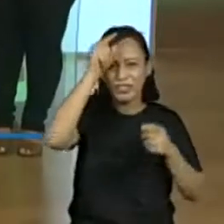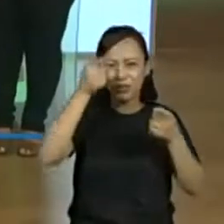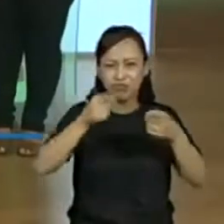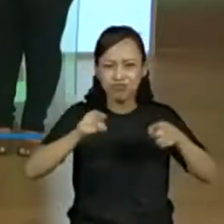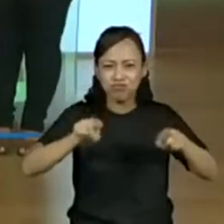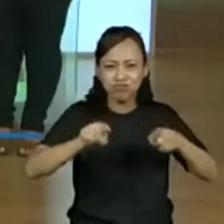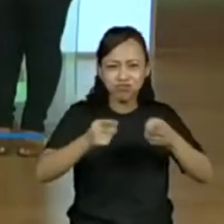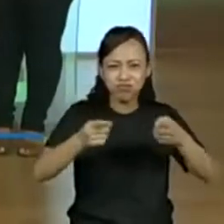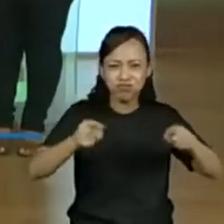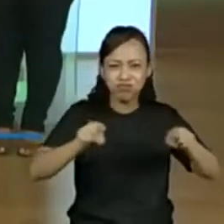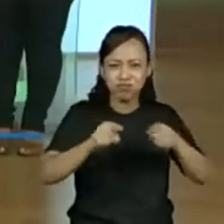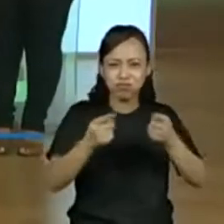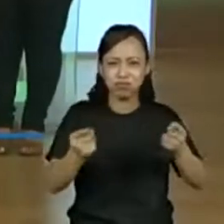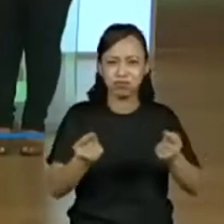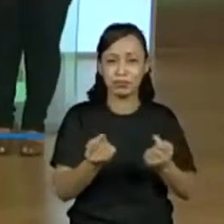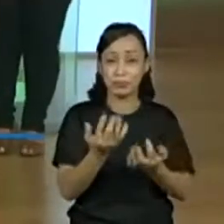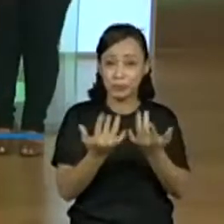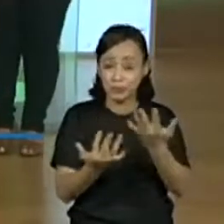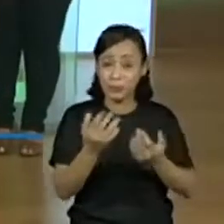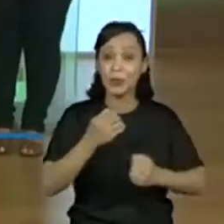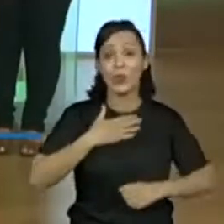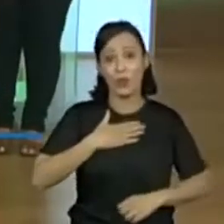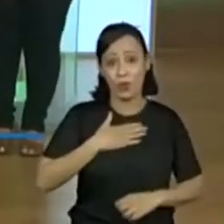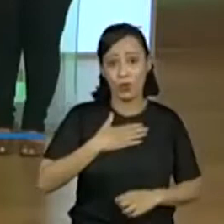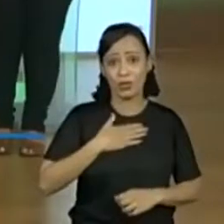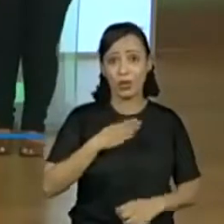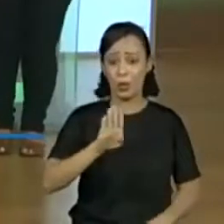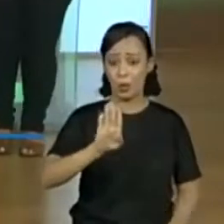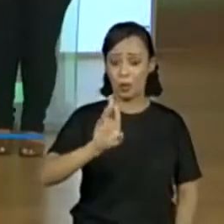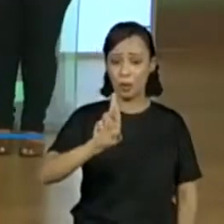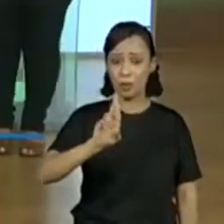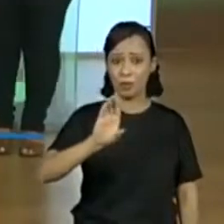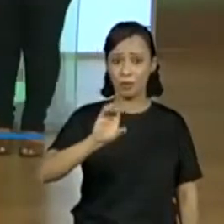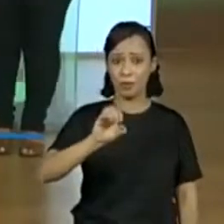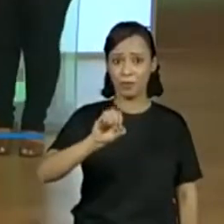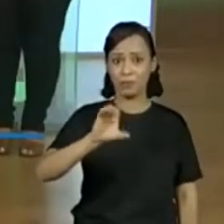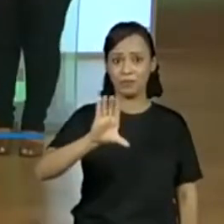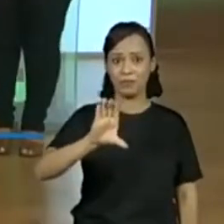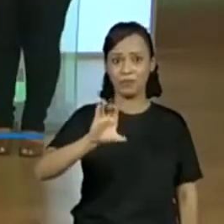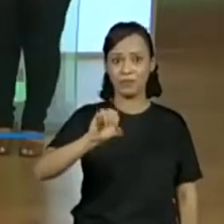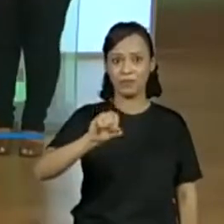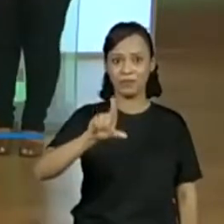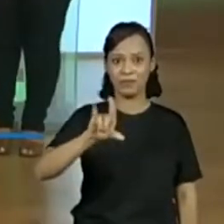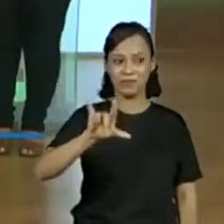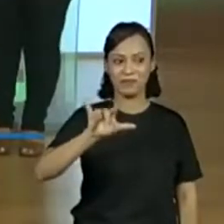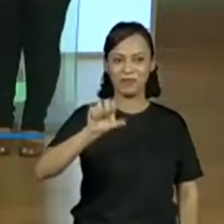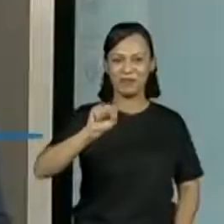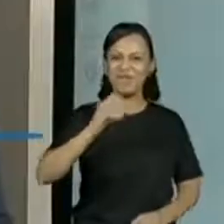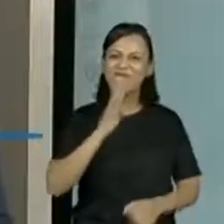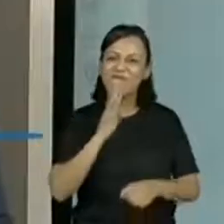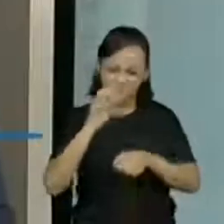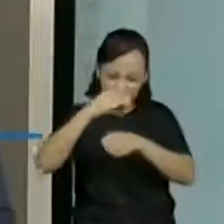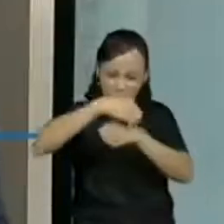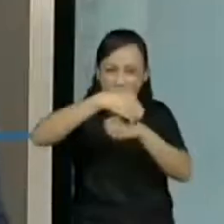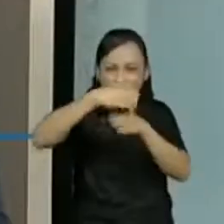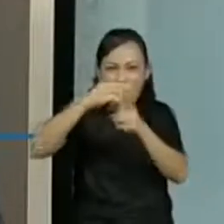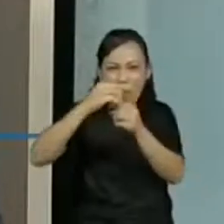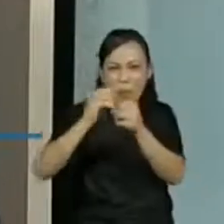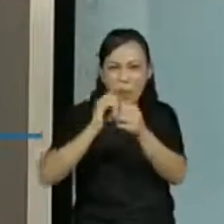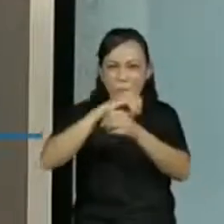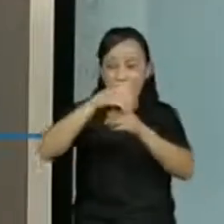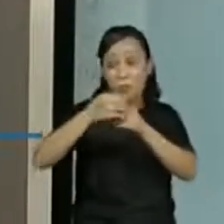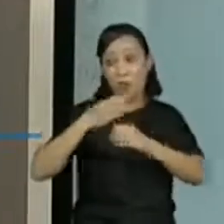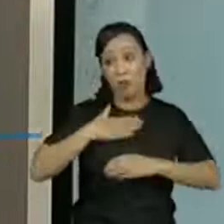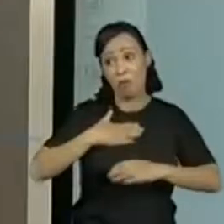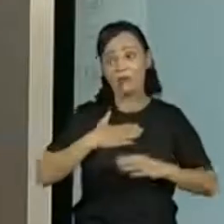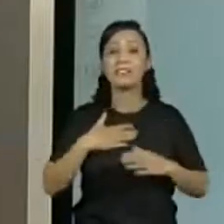de arroz com brócolis imagina como vai ficar linda isso aí Jornada por bloco é o vamos ver vai ficar lindo bom Tudo bem então então